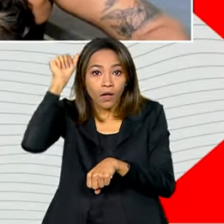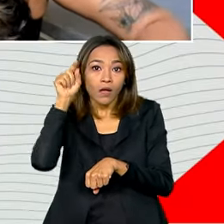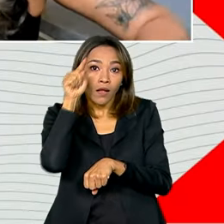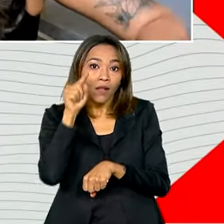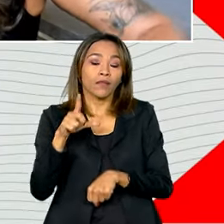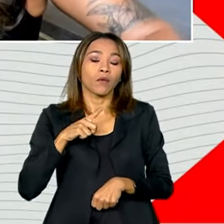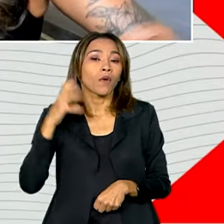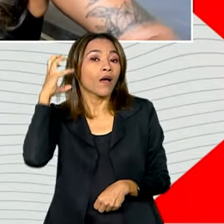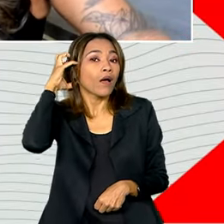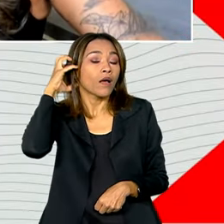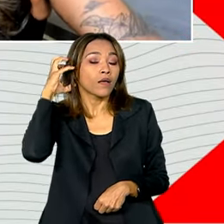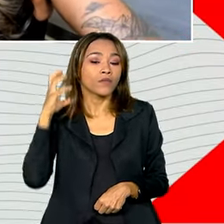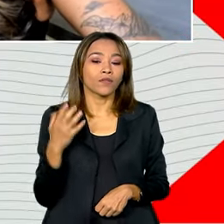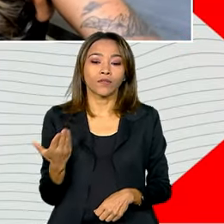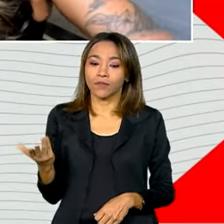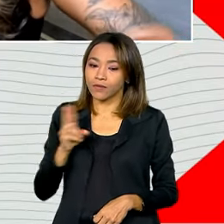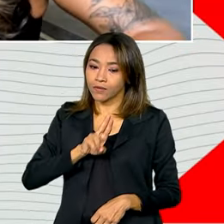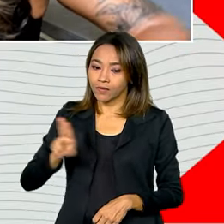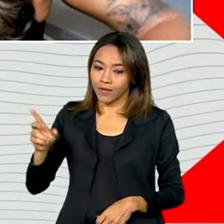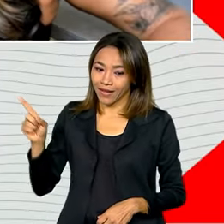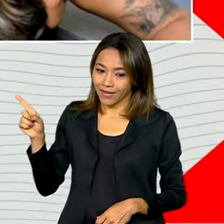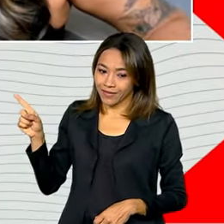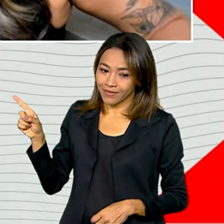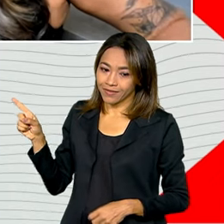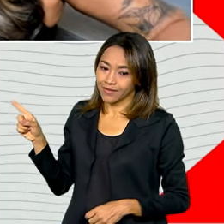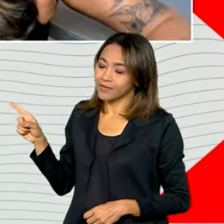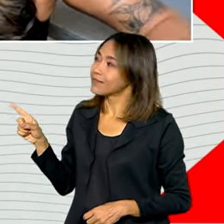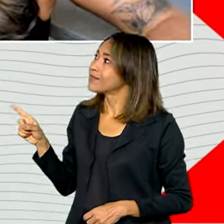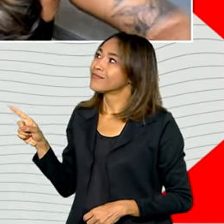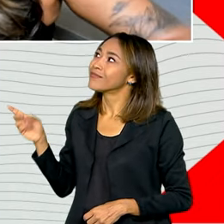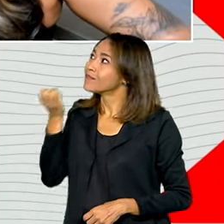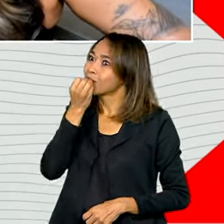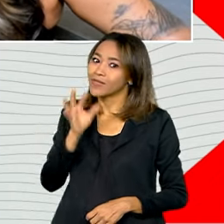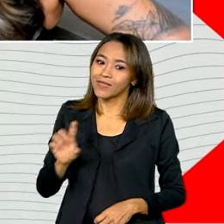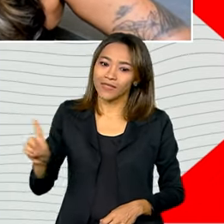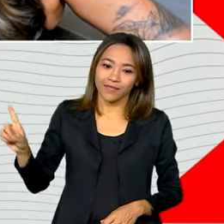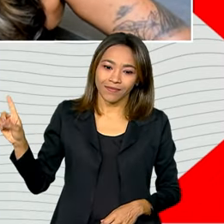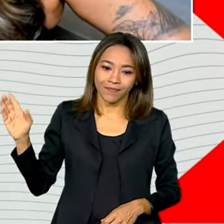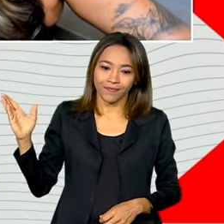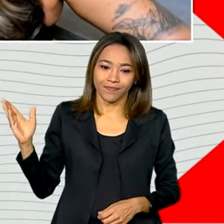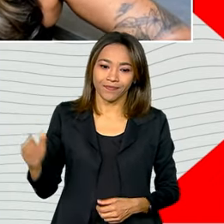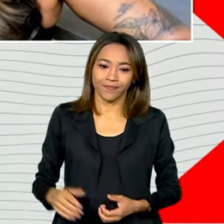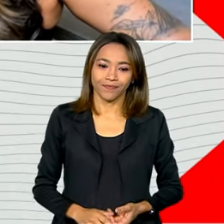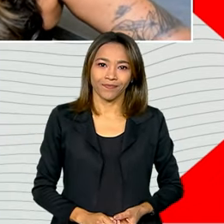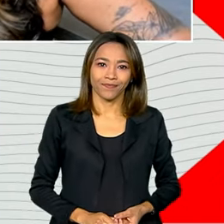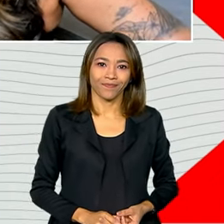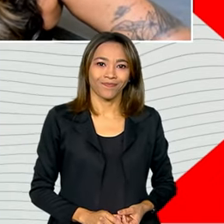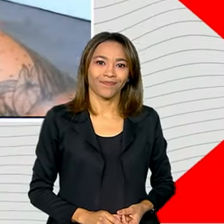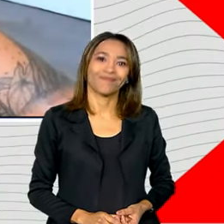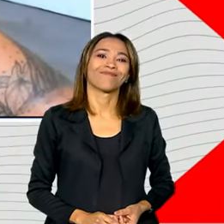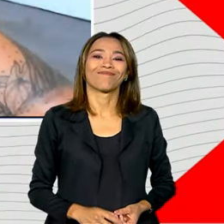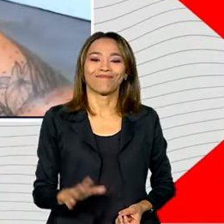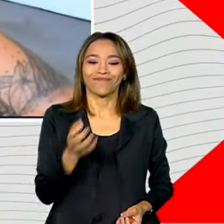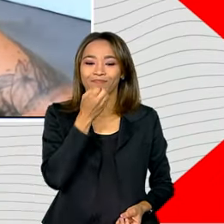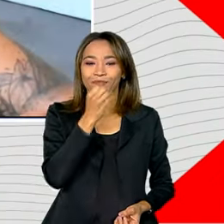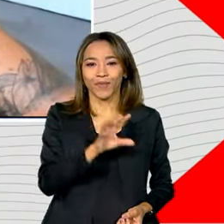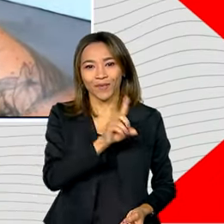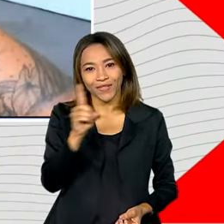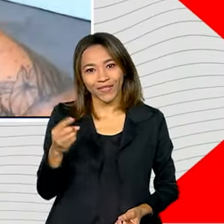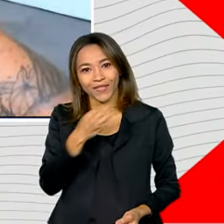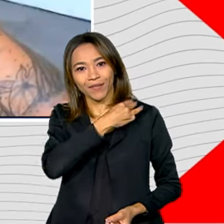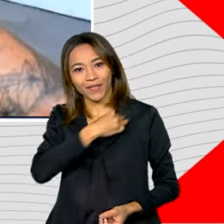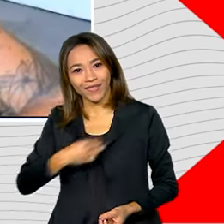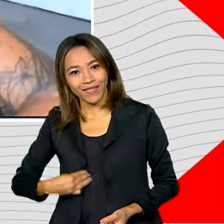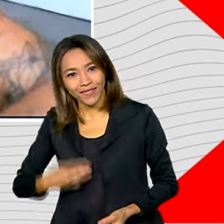está com a gente é a Rosiane Carvalho. Oi, Rosiane, bom dia para você. Bom dia, Karine. Bom dia, ministro André